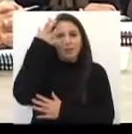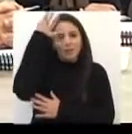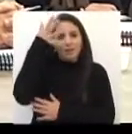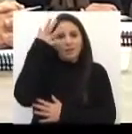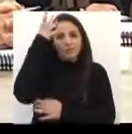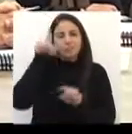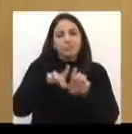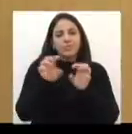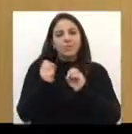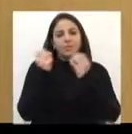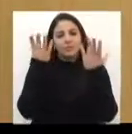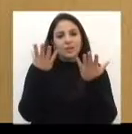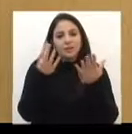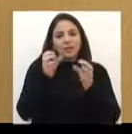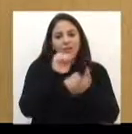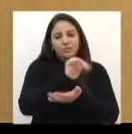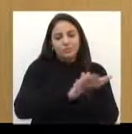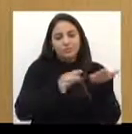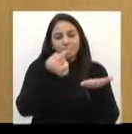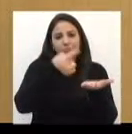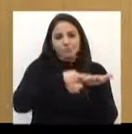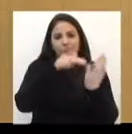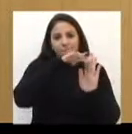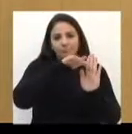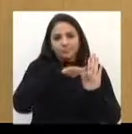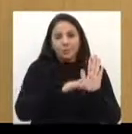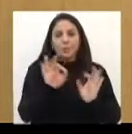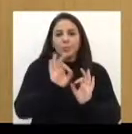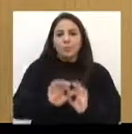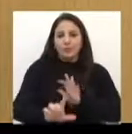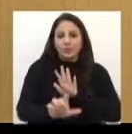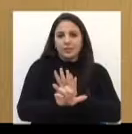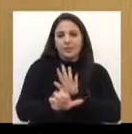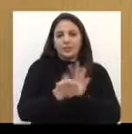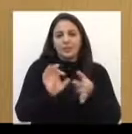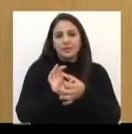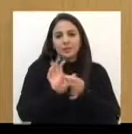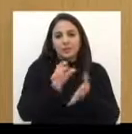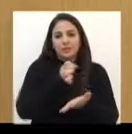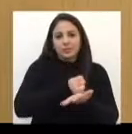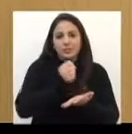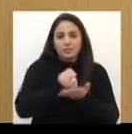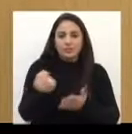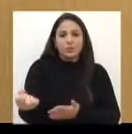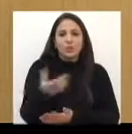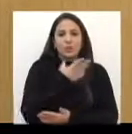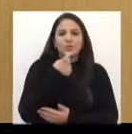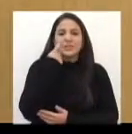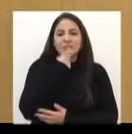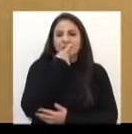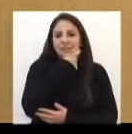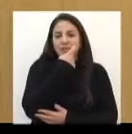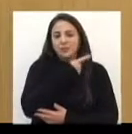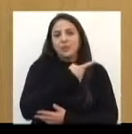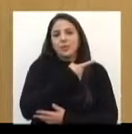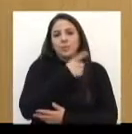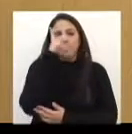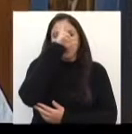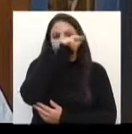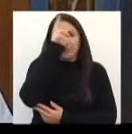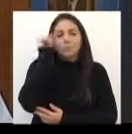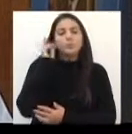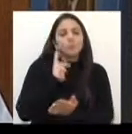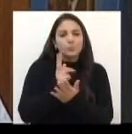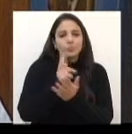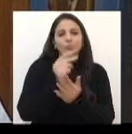atividades programadas. Projeto de lei autorizando a contratação de novos dentistas para o município segue tramitando.